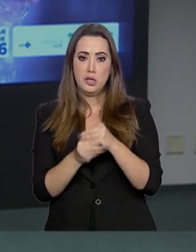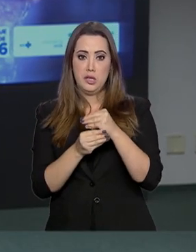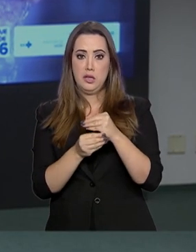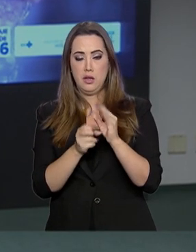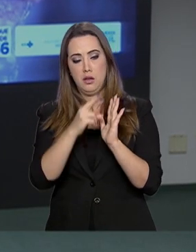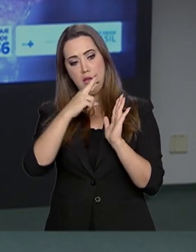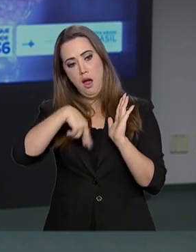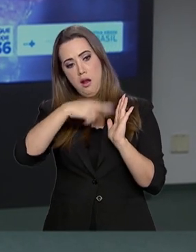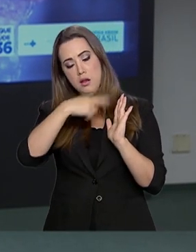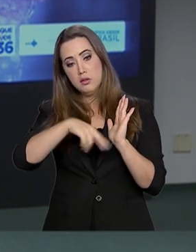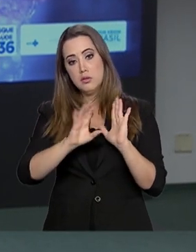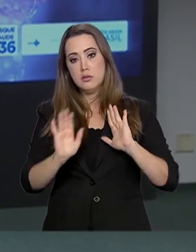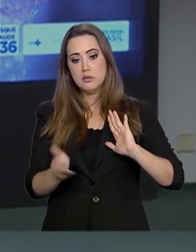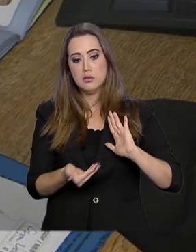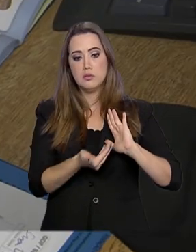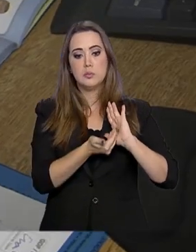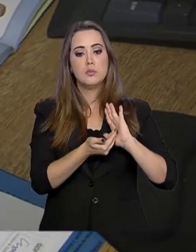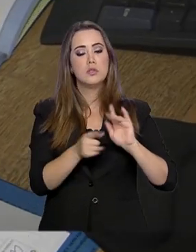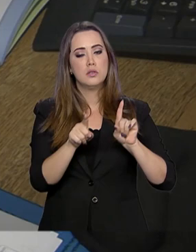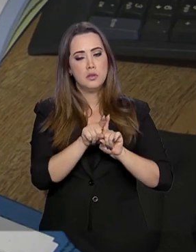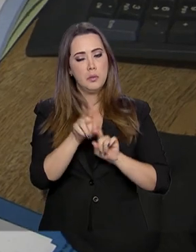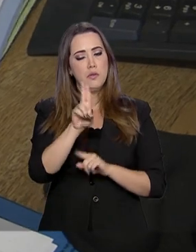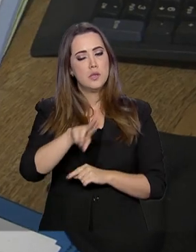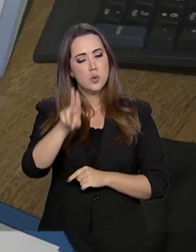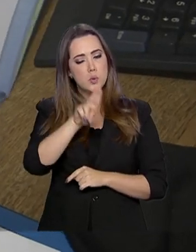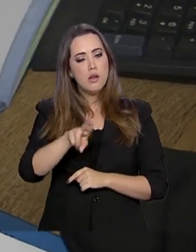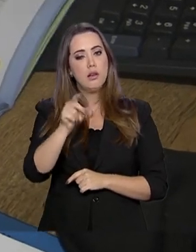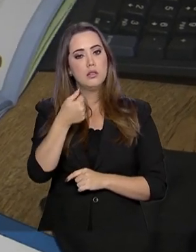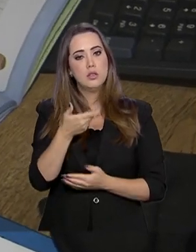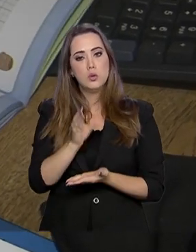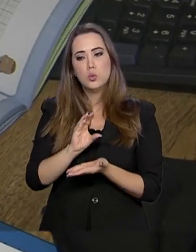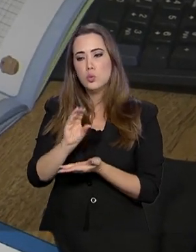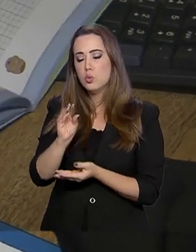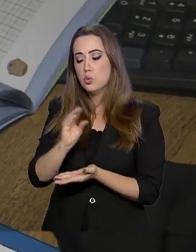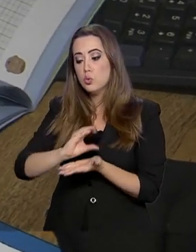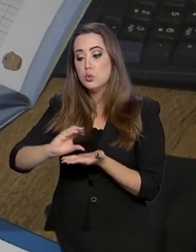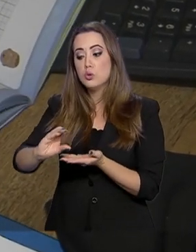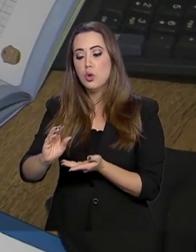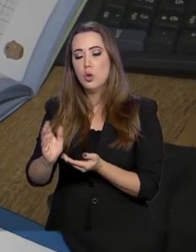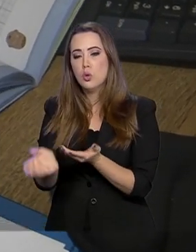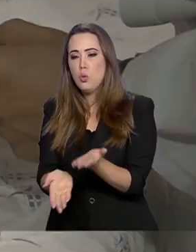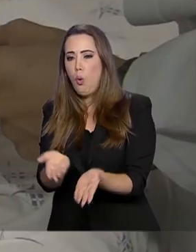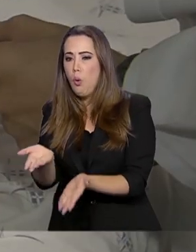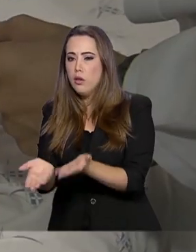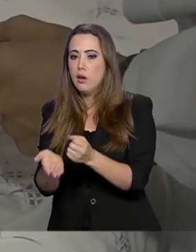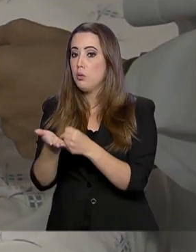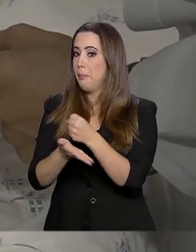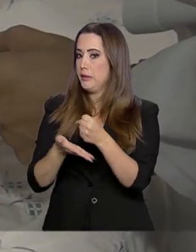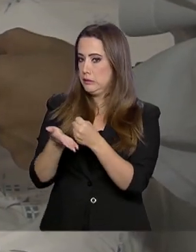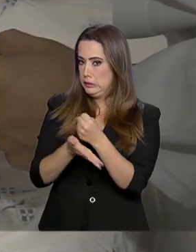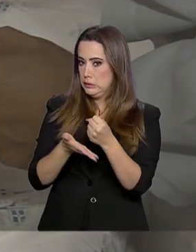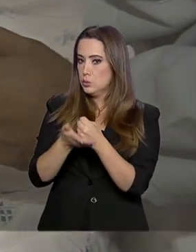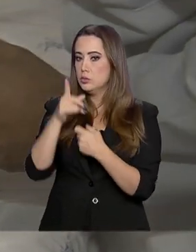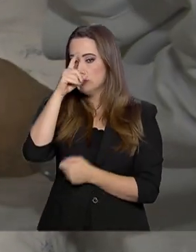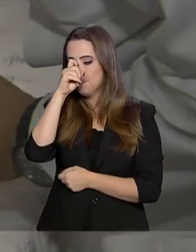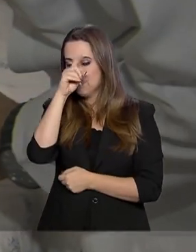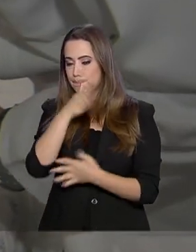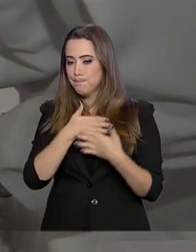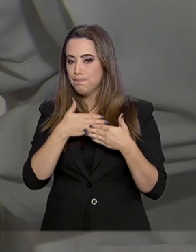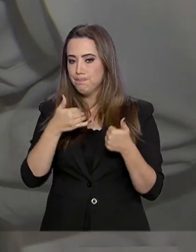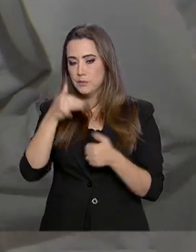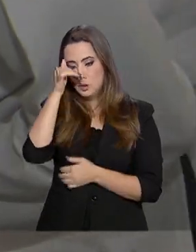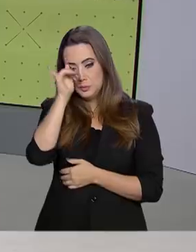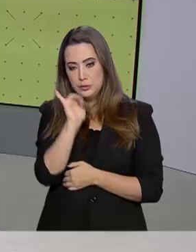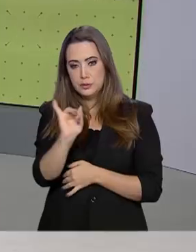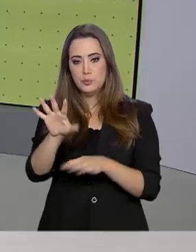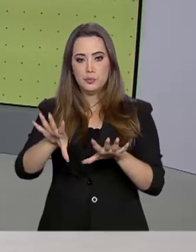Relatoria da Câmara dos Deputados e será utilizado na atenção primária e hospitalar para reforçar as ações contra o